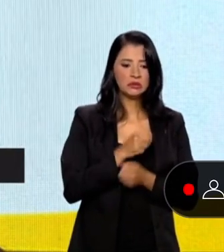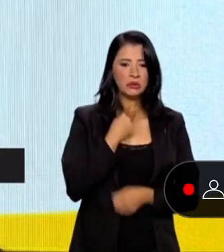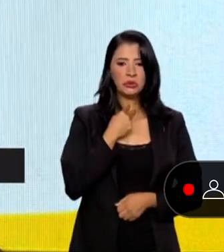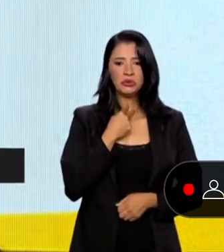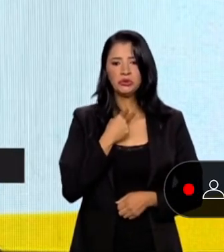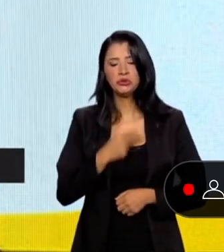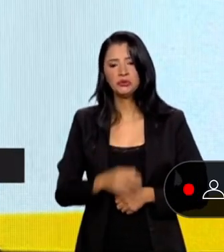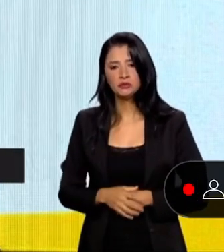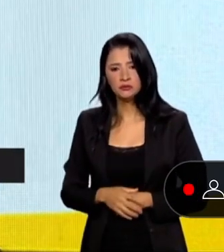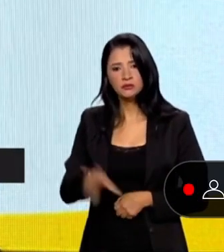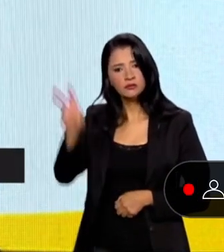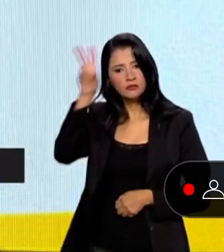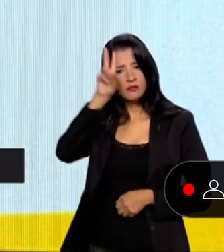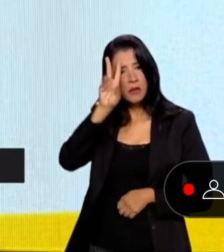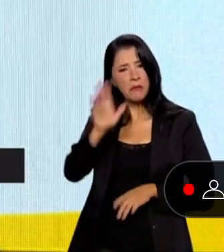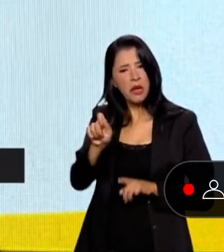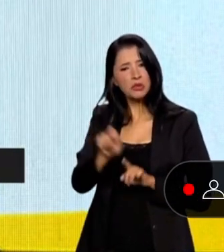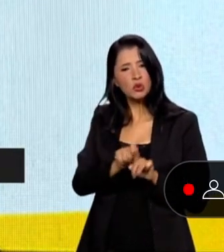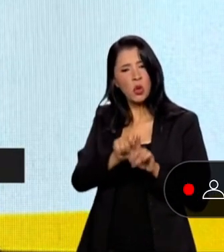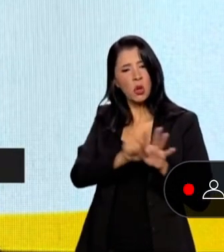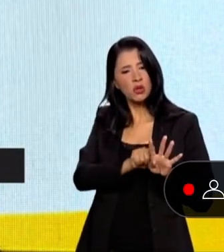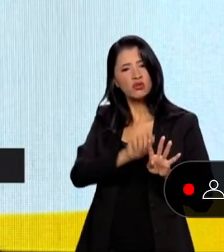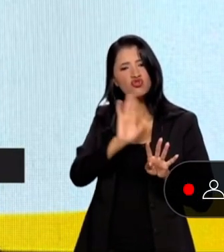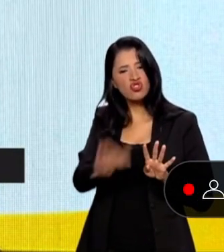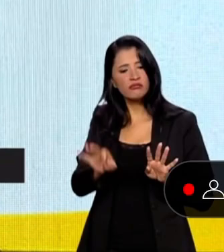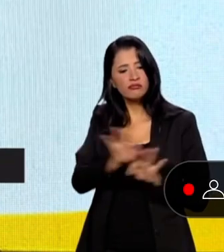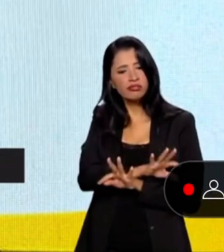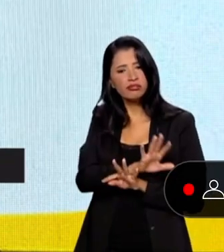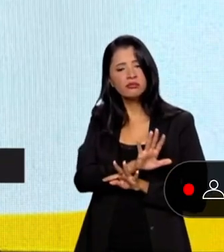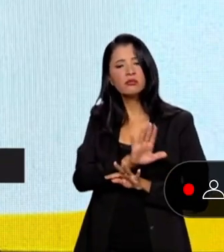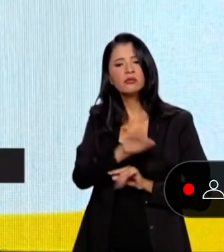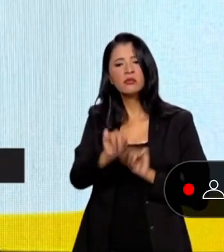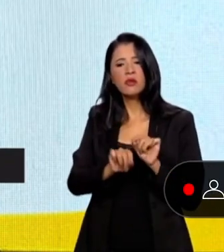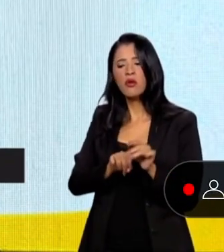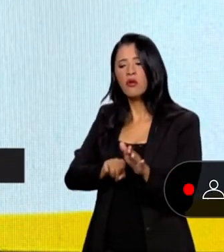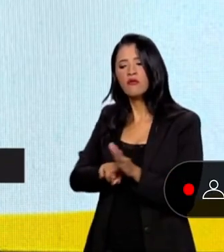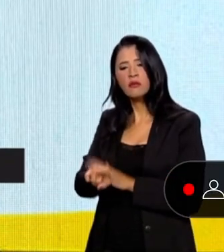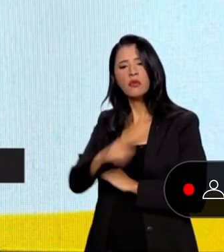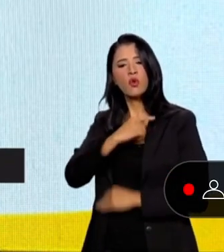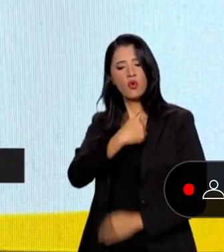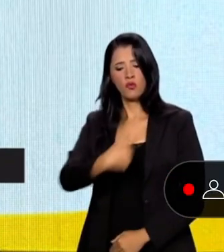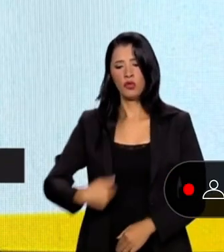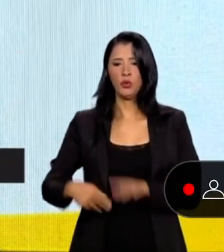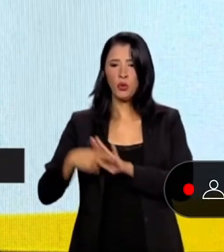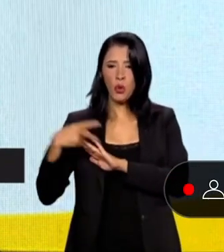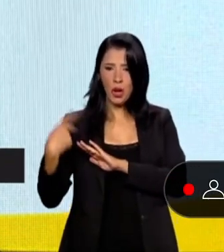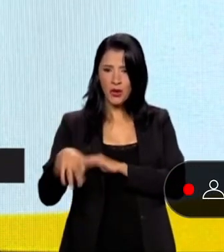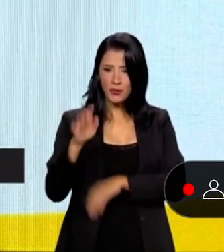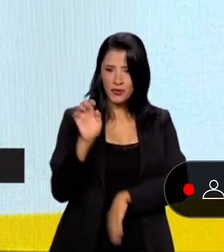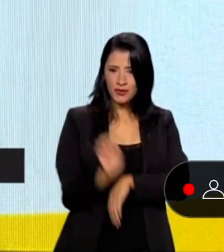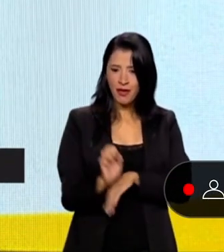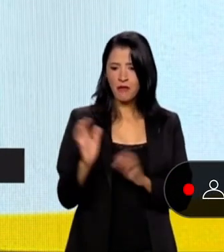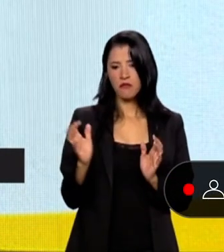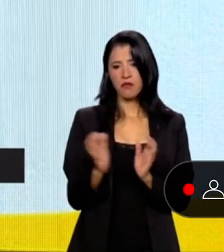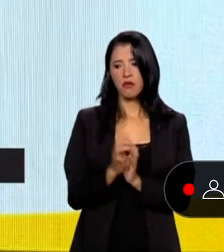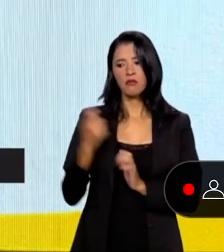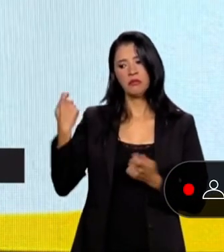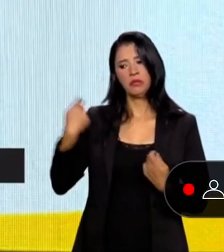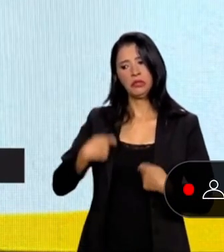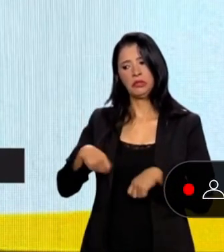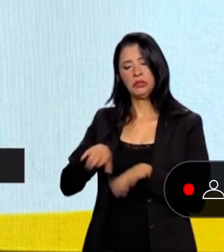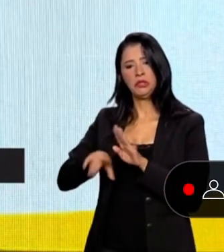Eu lembro que passou uns 3, 4 meses, eu falei para o governador do estado de Pernambuco que era preciso cuidar de